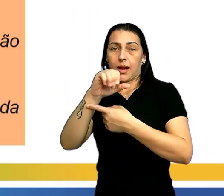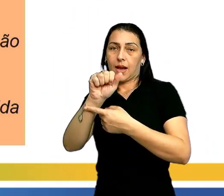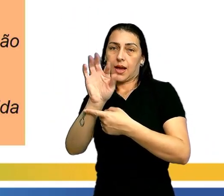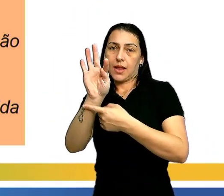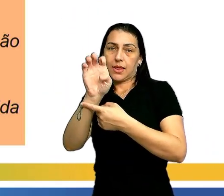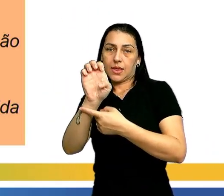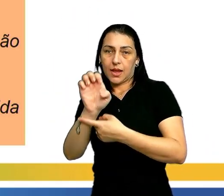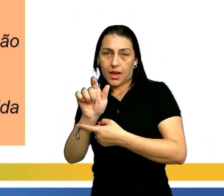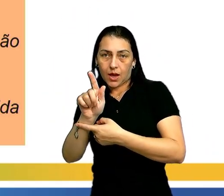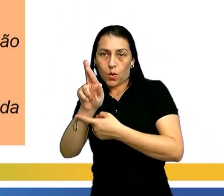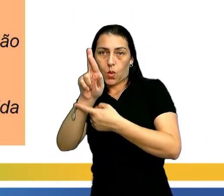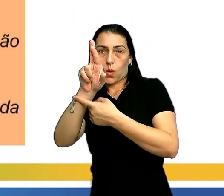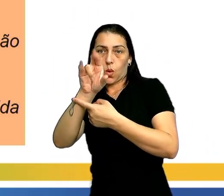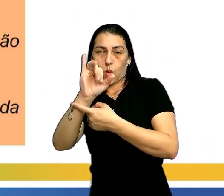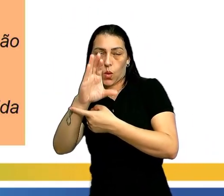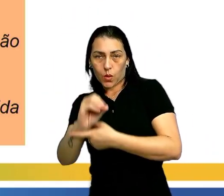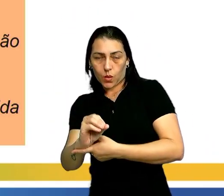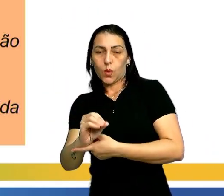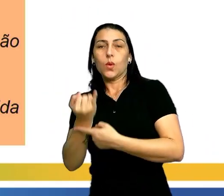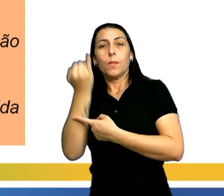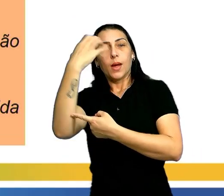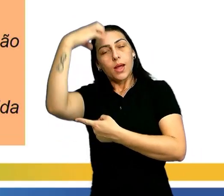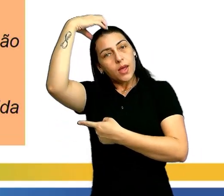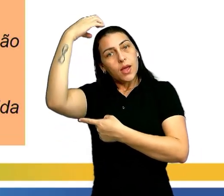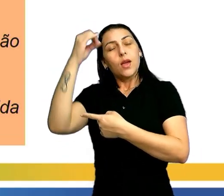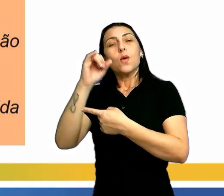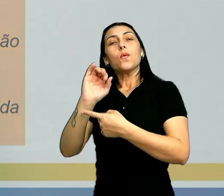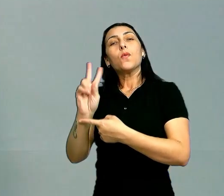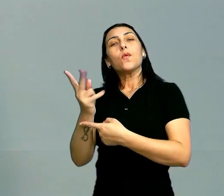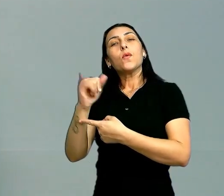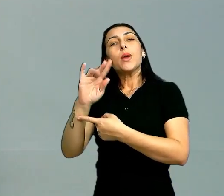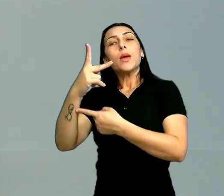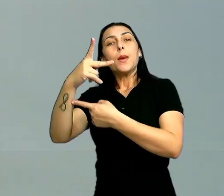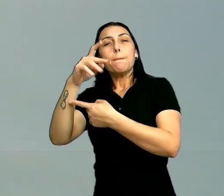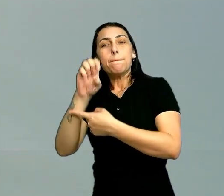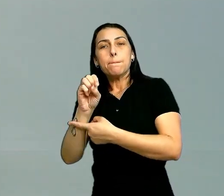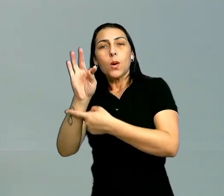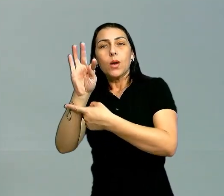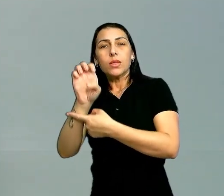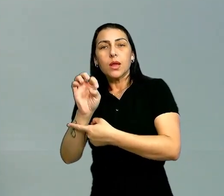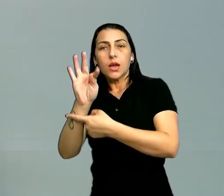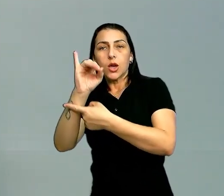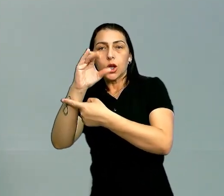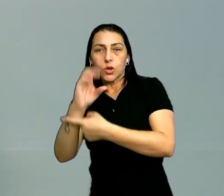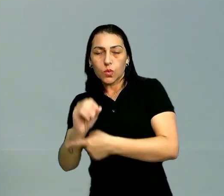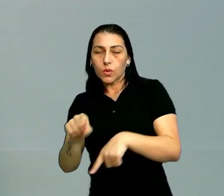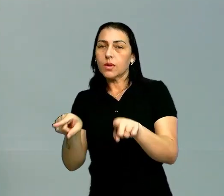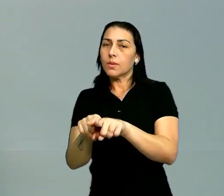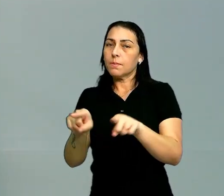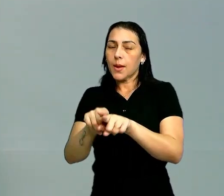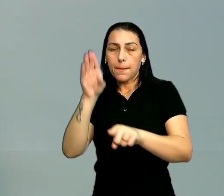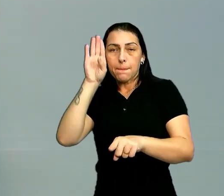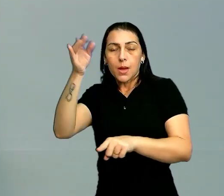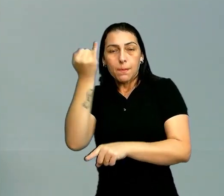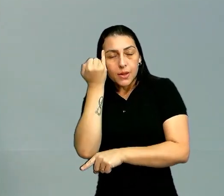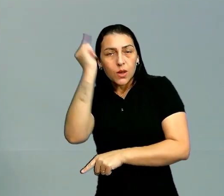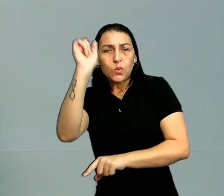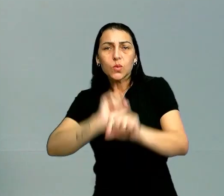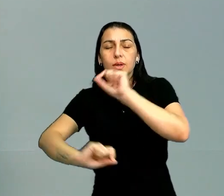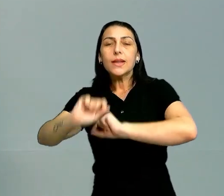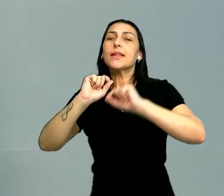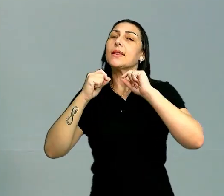o filósofo do imperativo hipotético. E, principalmente, nós devemos levar em consideração aquela ideia dele de que